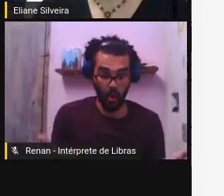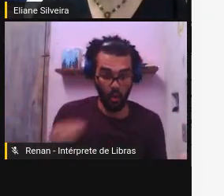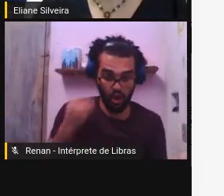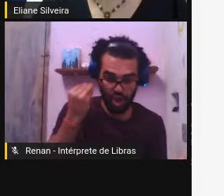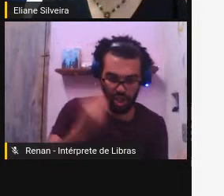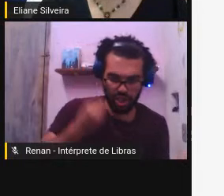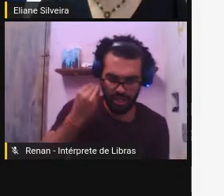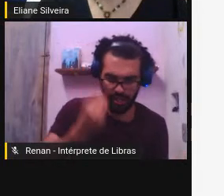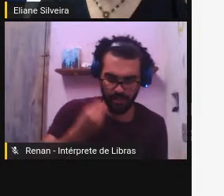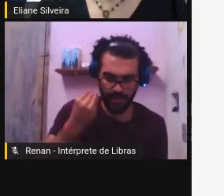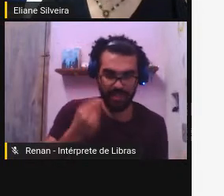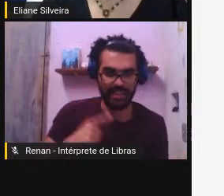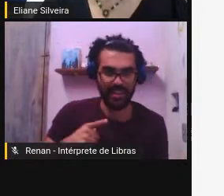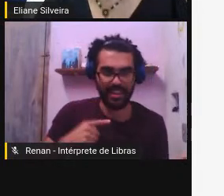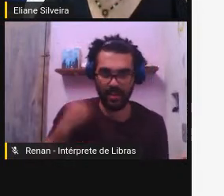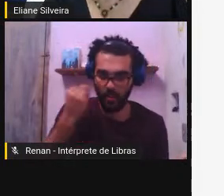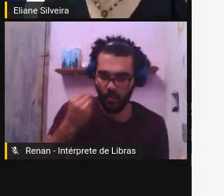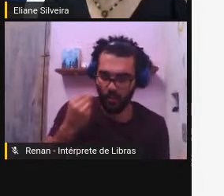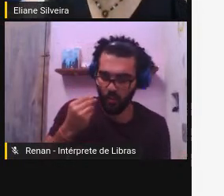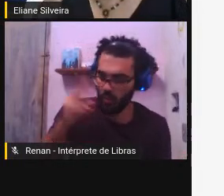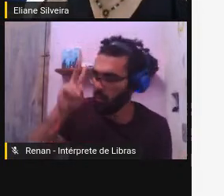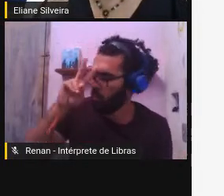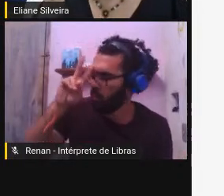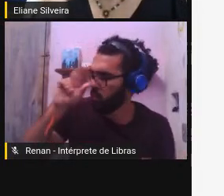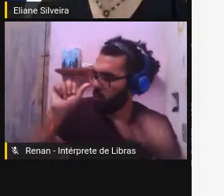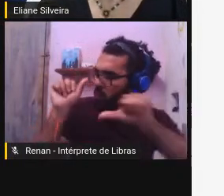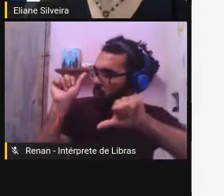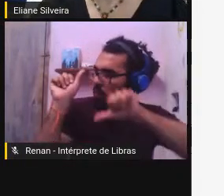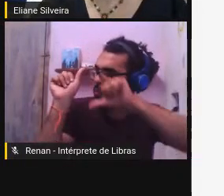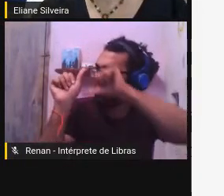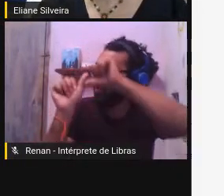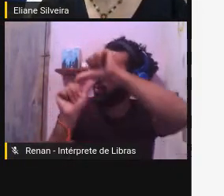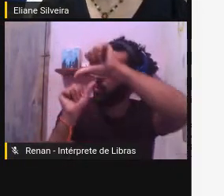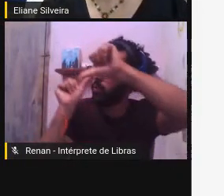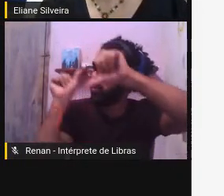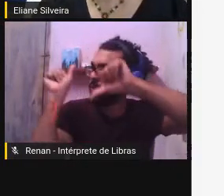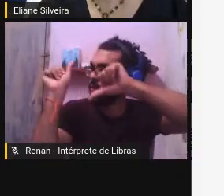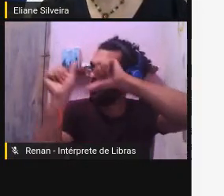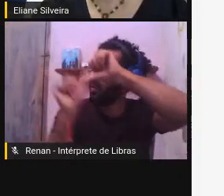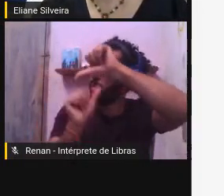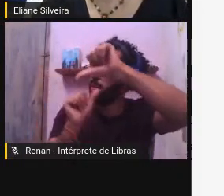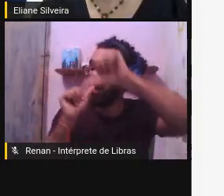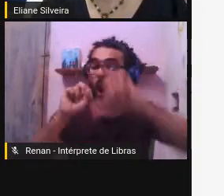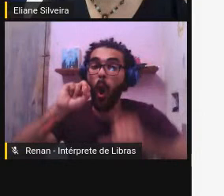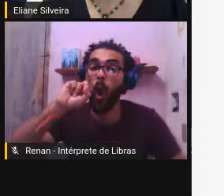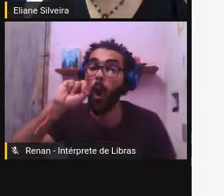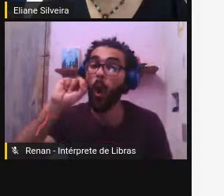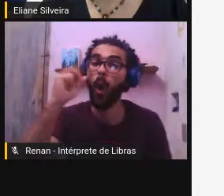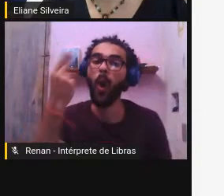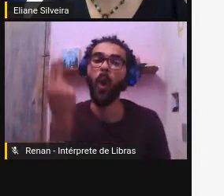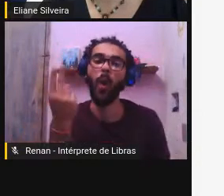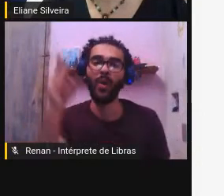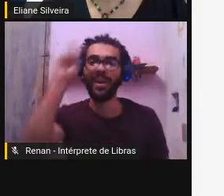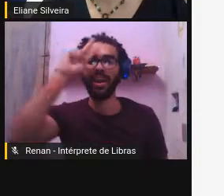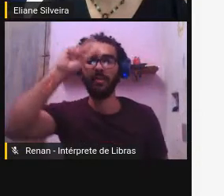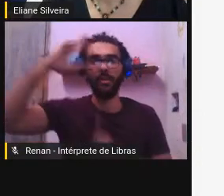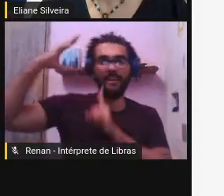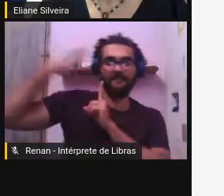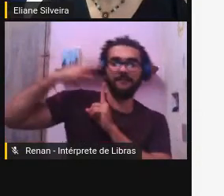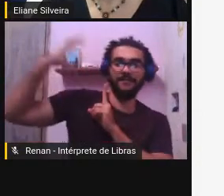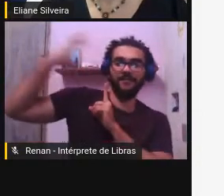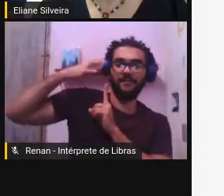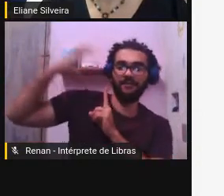modificando as lembranças ou se as lembranças estão vindo para iluminar a experiência atual.